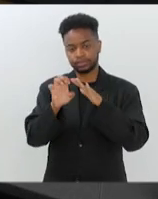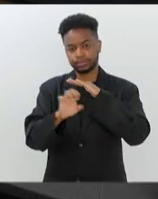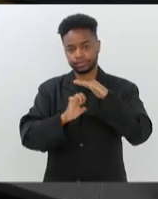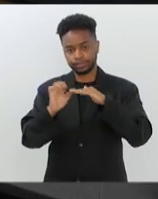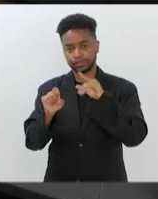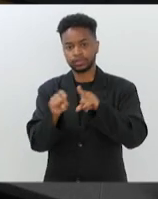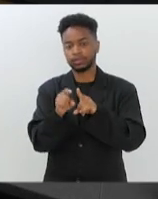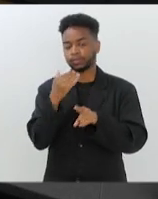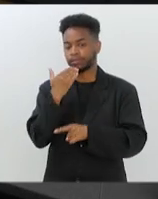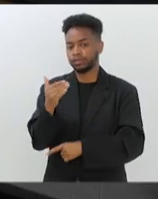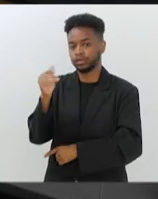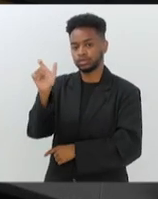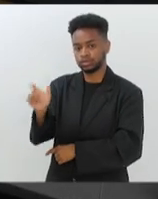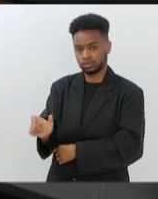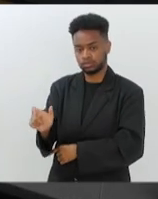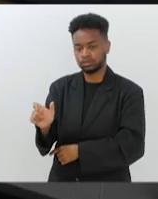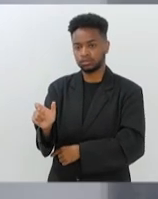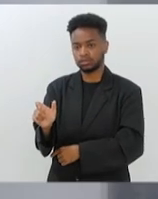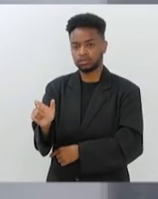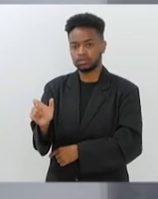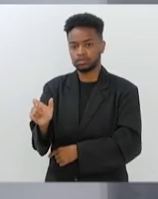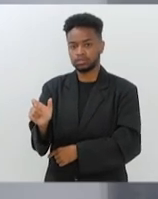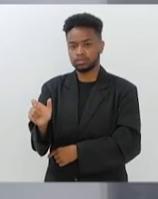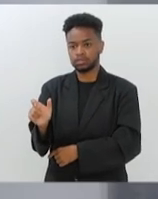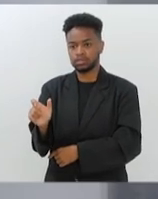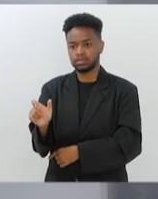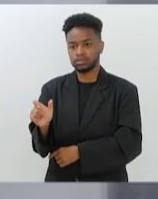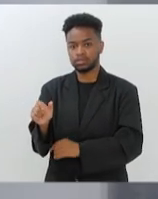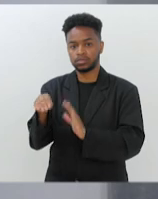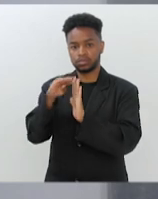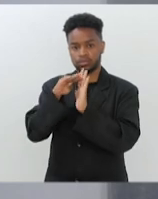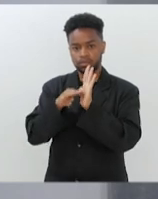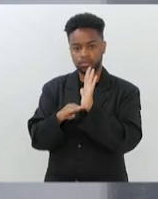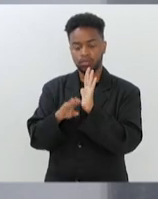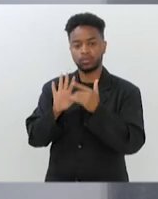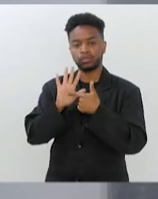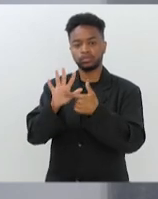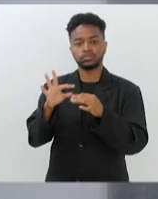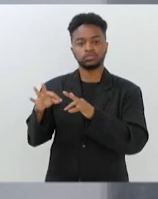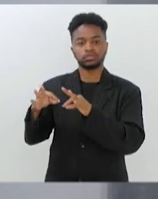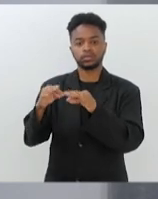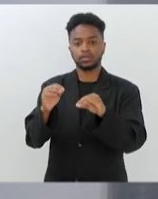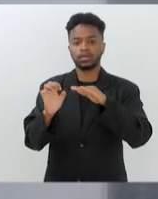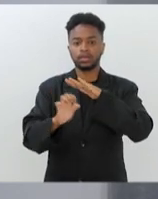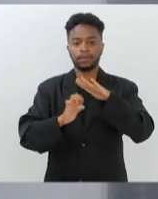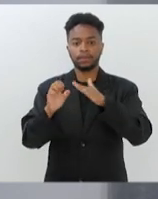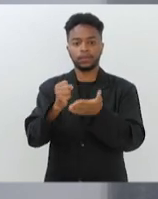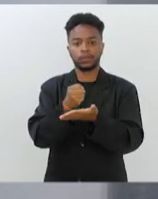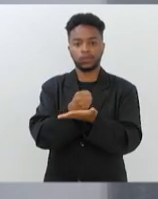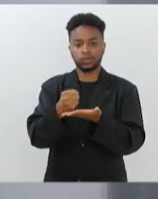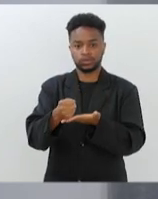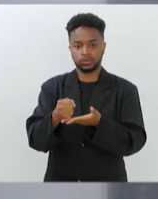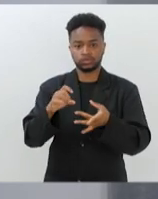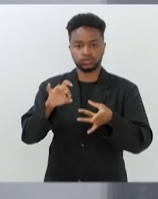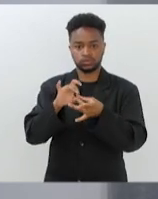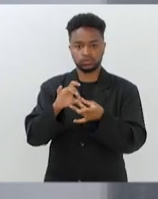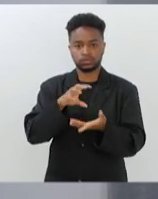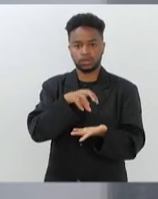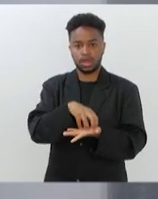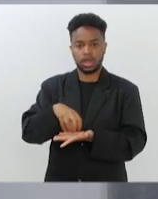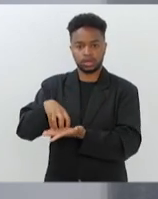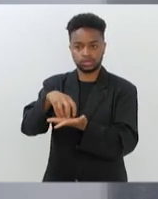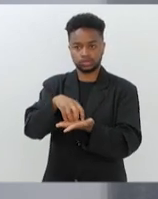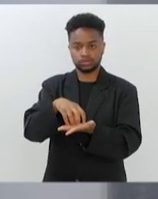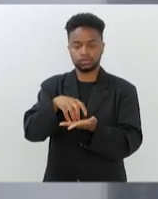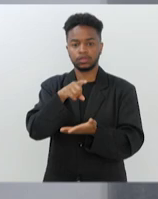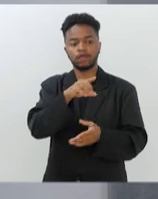de vossa senhoria o cronograma com todas as empresas subcontratadas por essas agências tá como